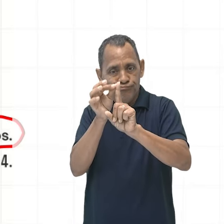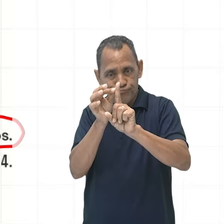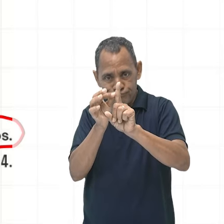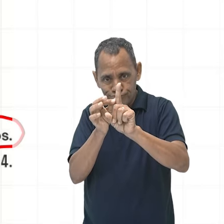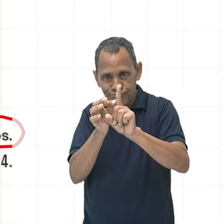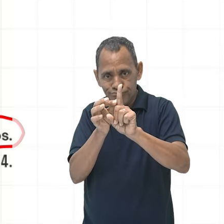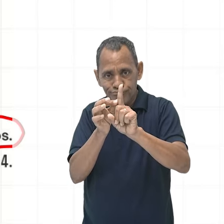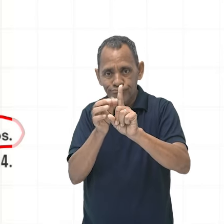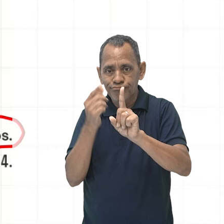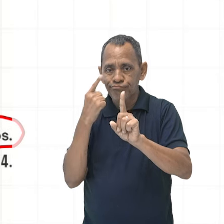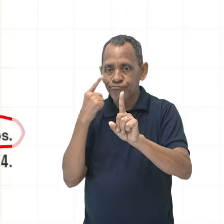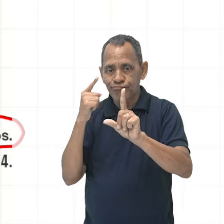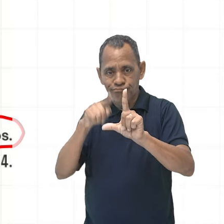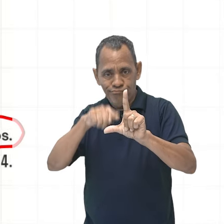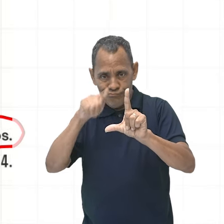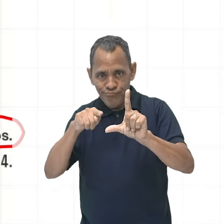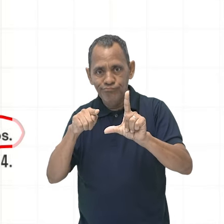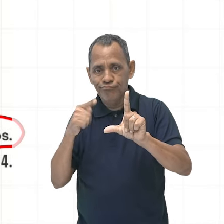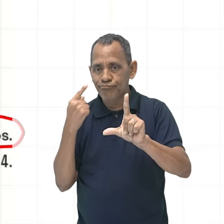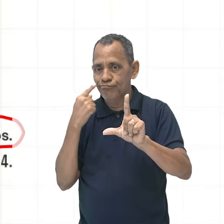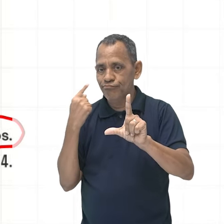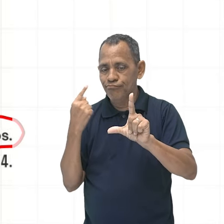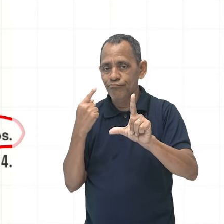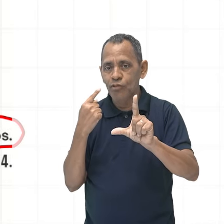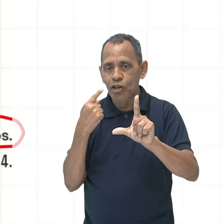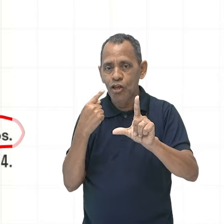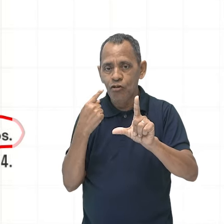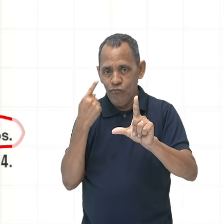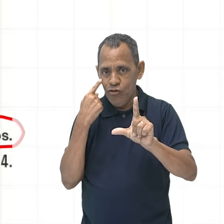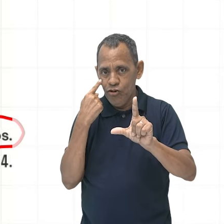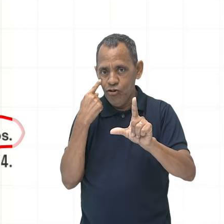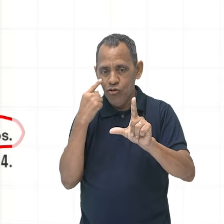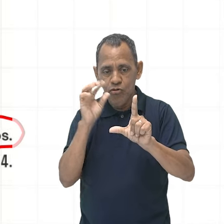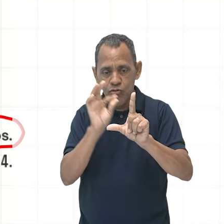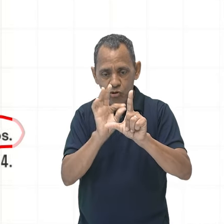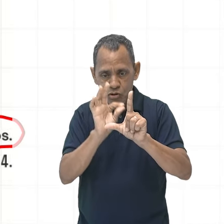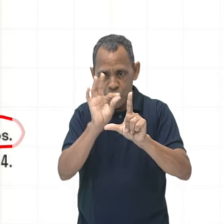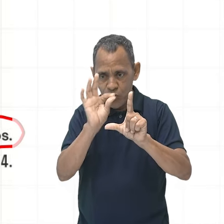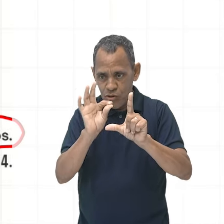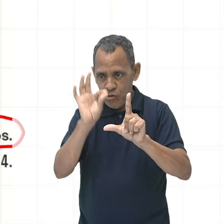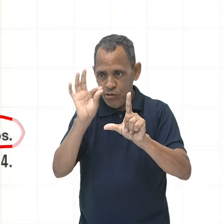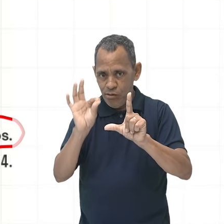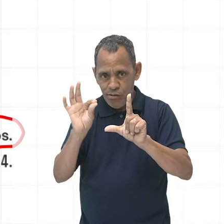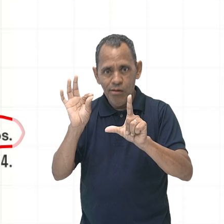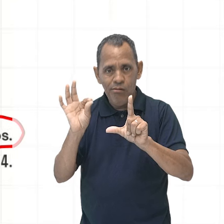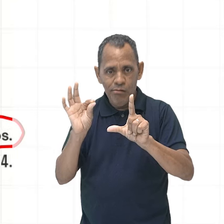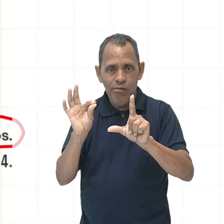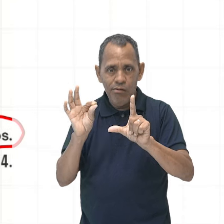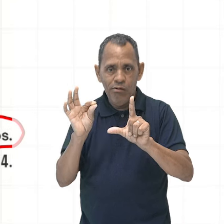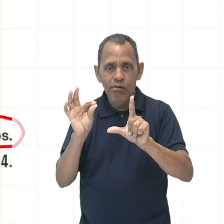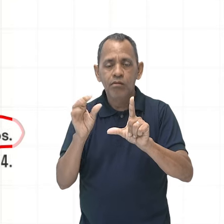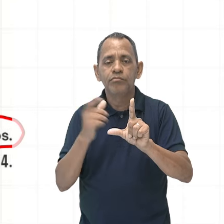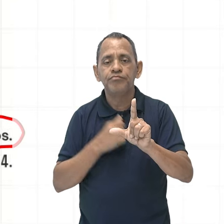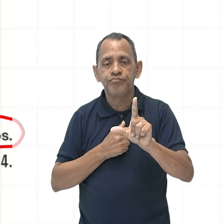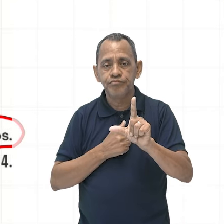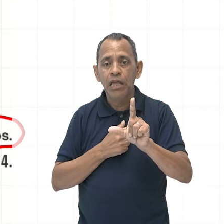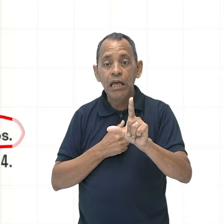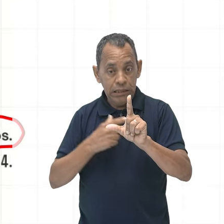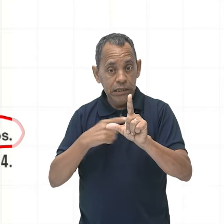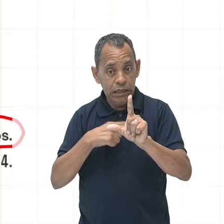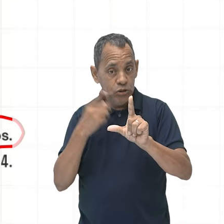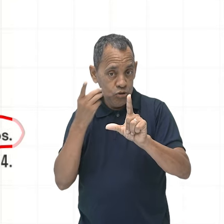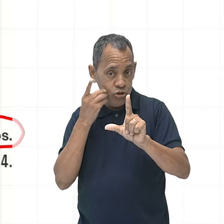gráfico, né? Então, vamos olhar aqui para a linha e identificar o dia que teve uma temperatura mais alta e a